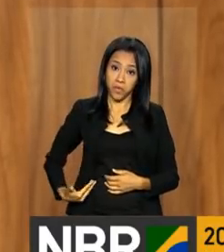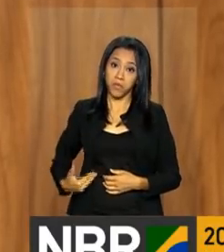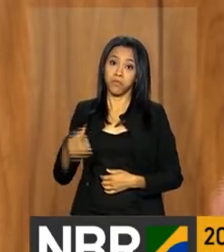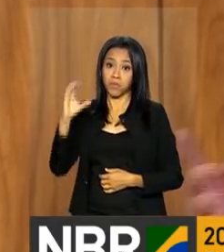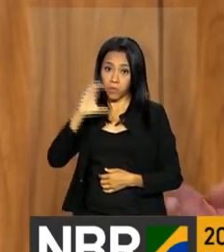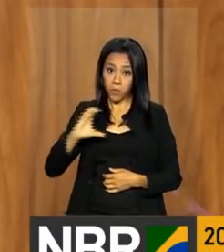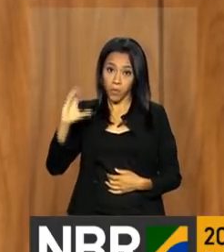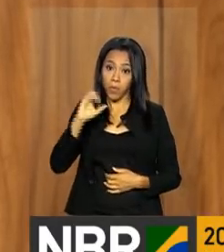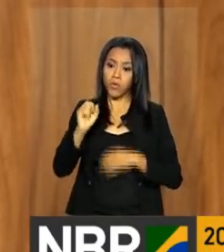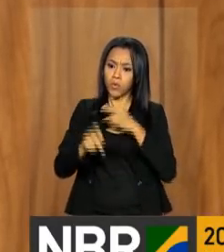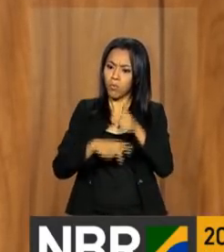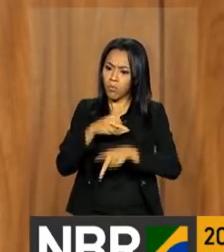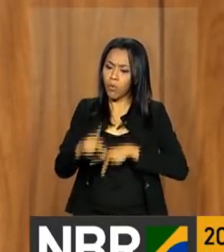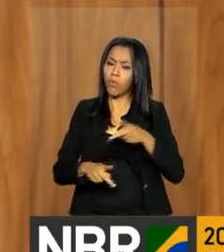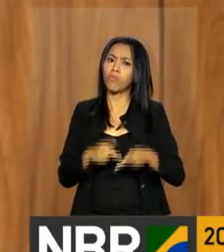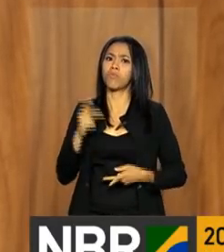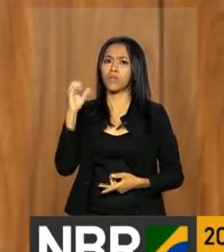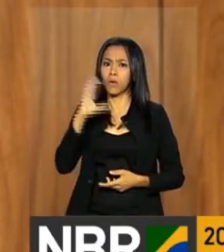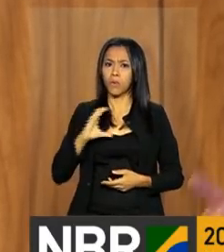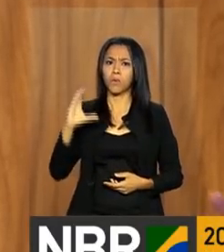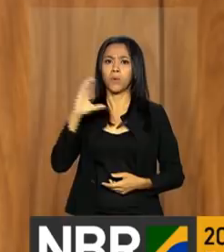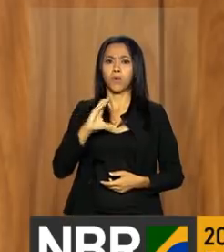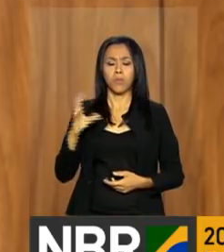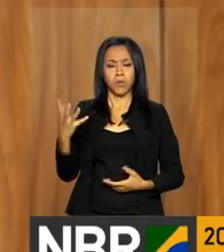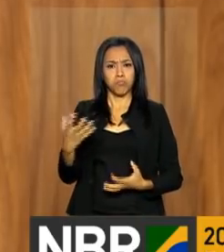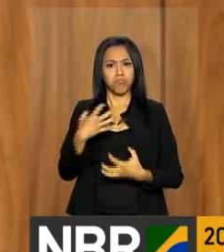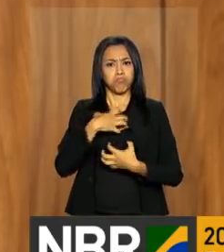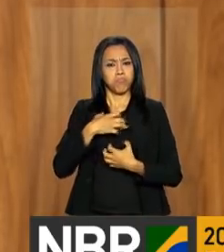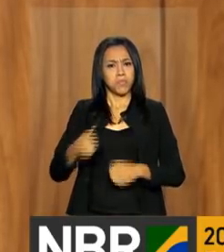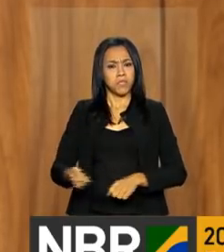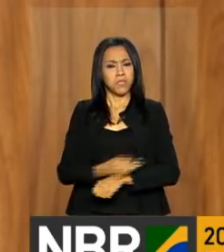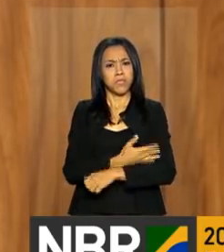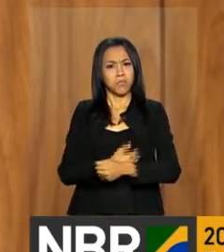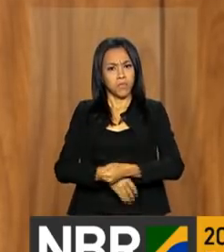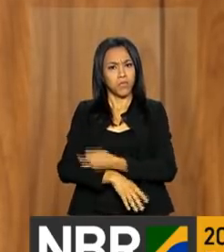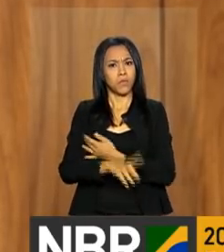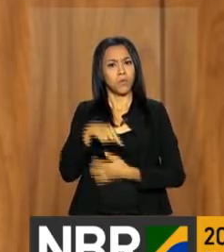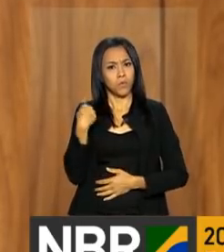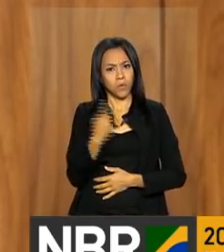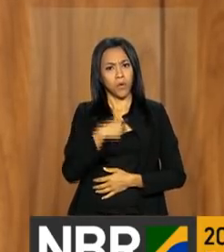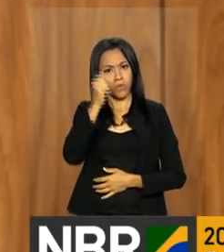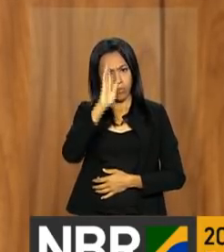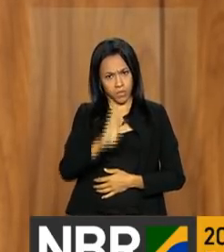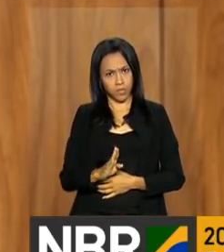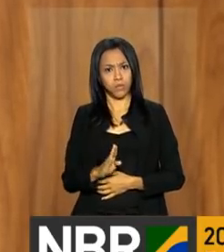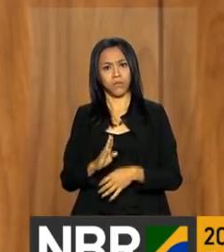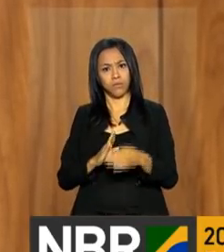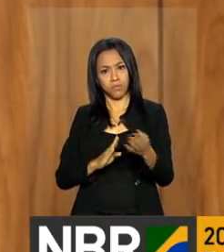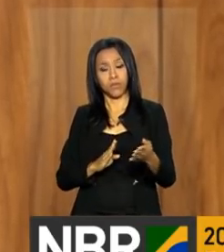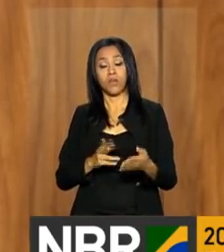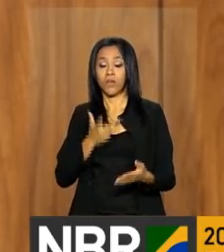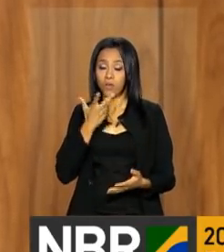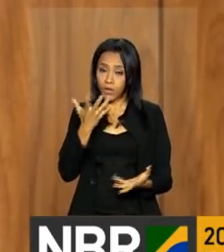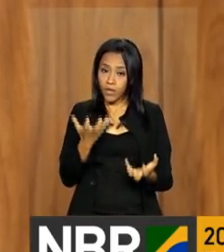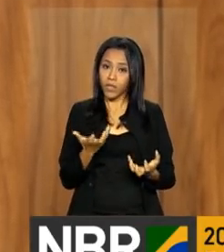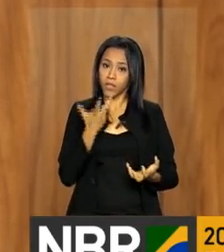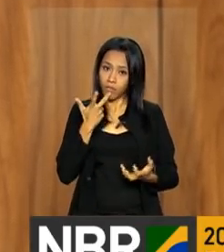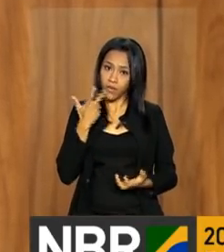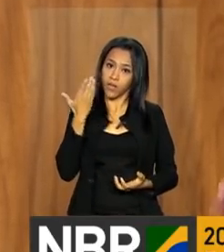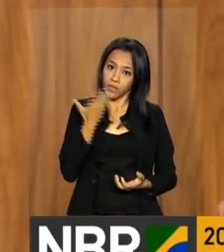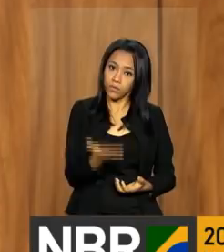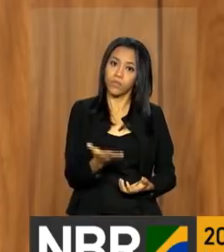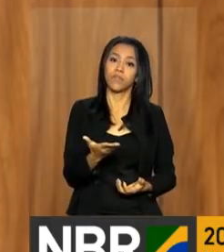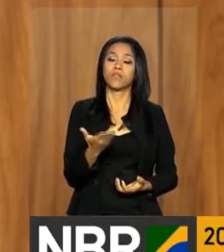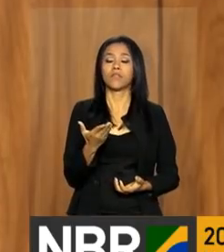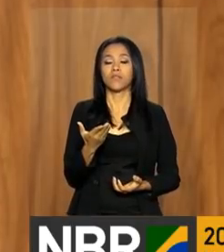colombiano e do povo colombiano sensibilizou a todos nós. Fiz questão de ressaltar este fato,